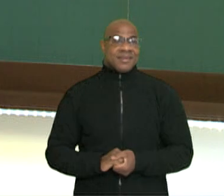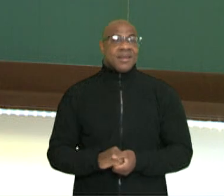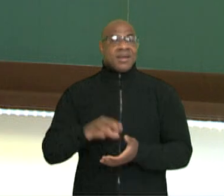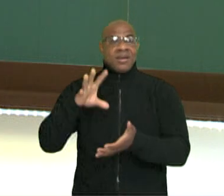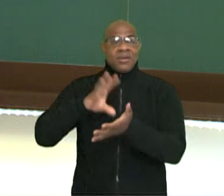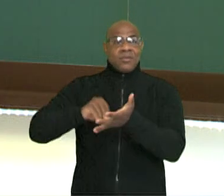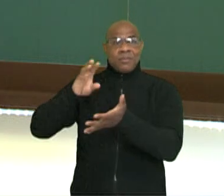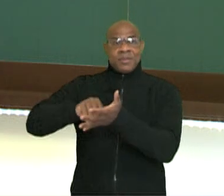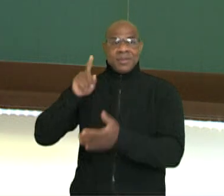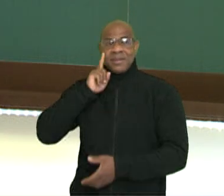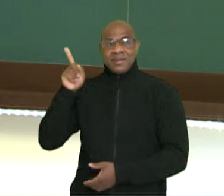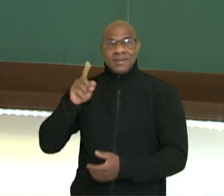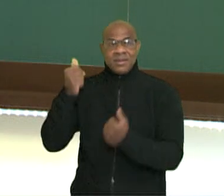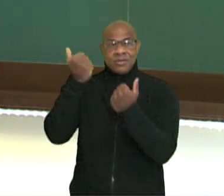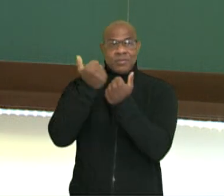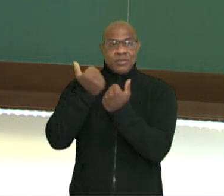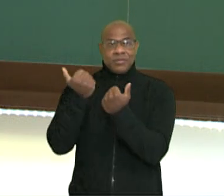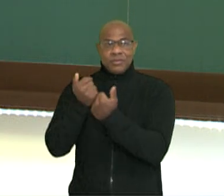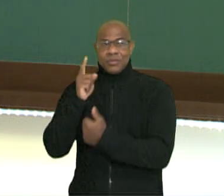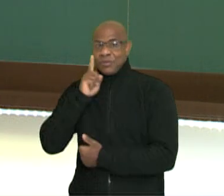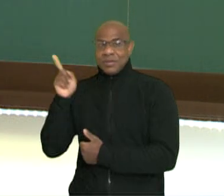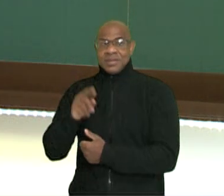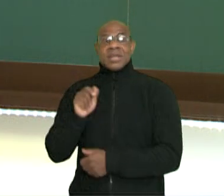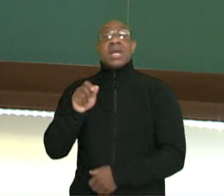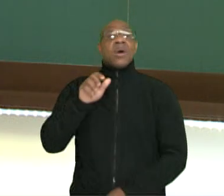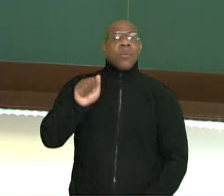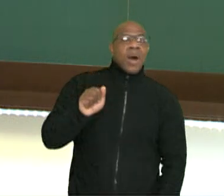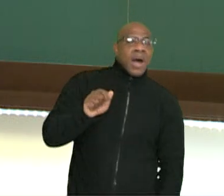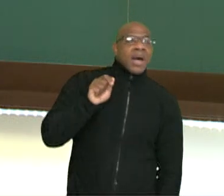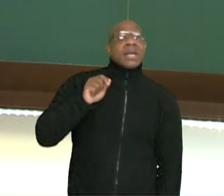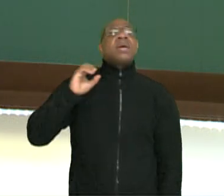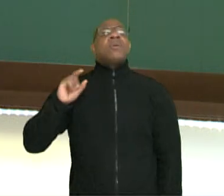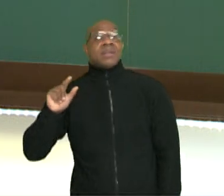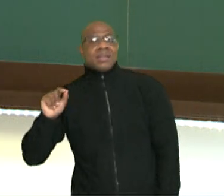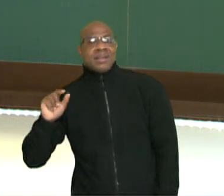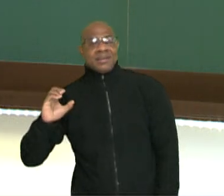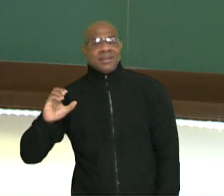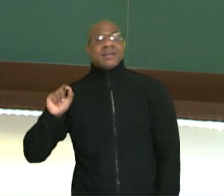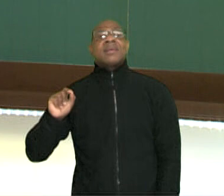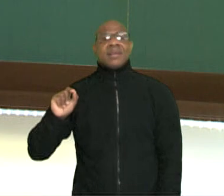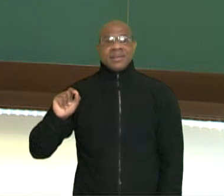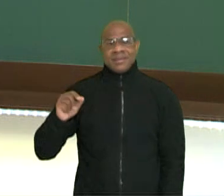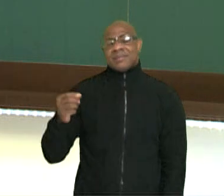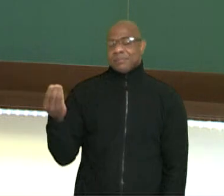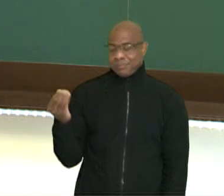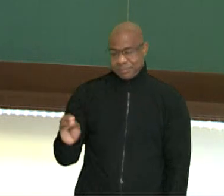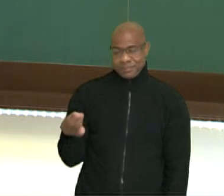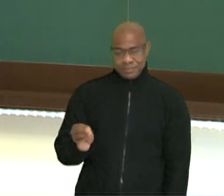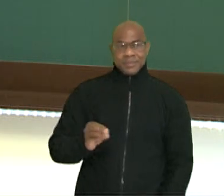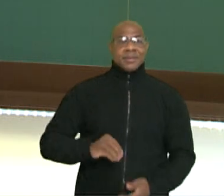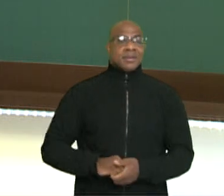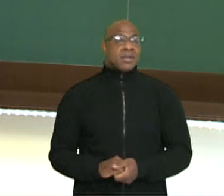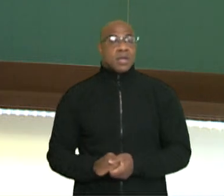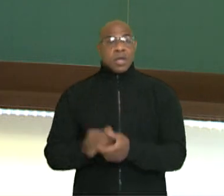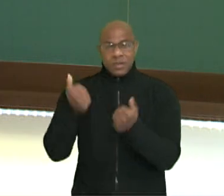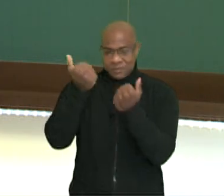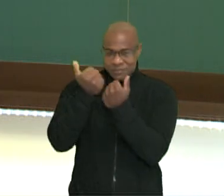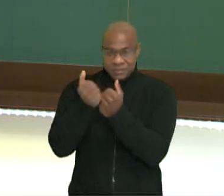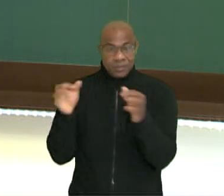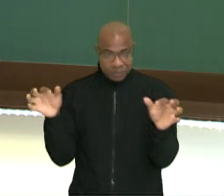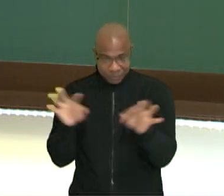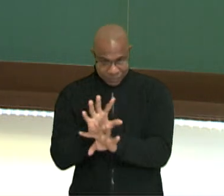menos, copio 4. O A é 1 e o C é 36.